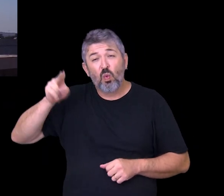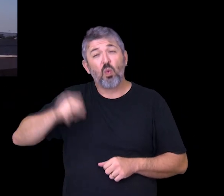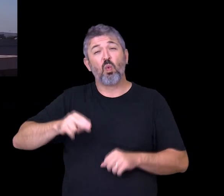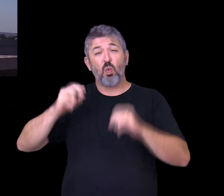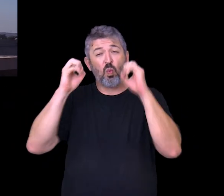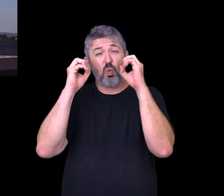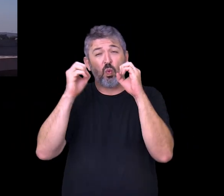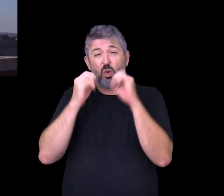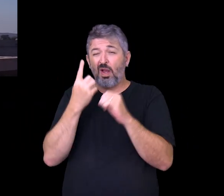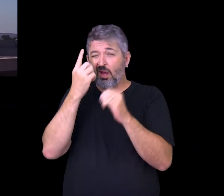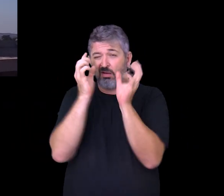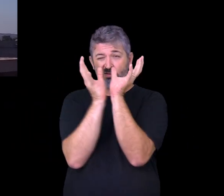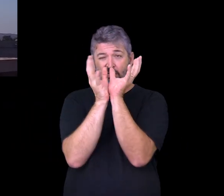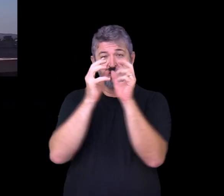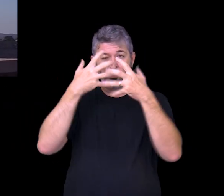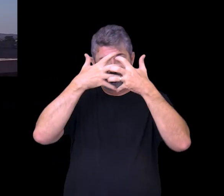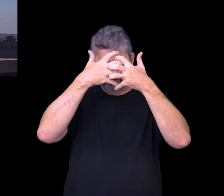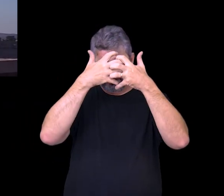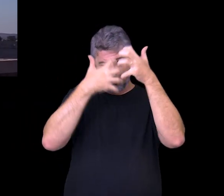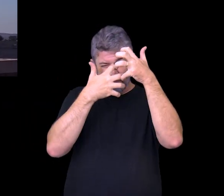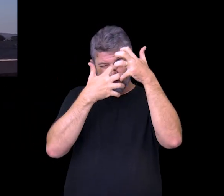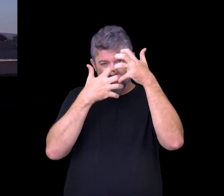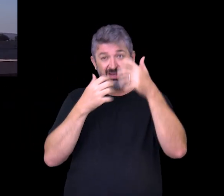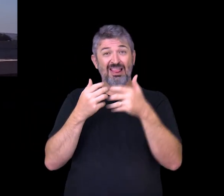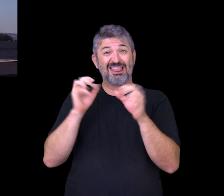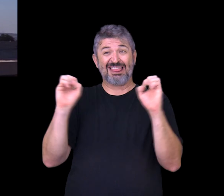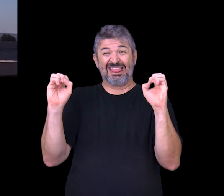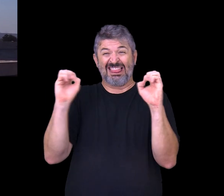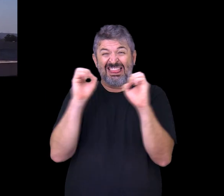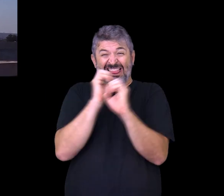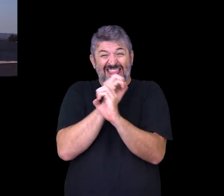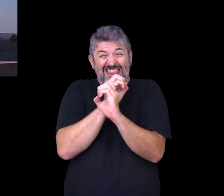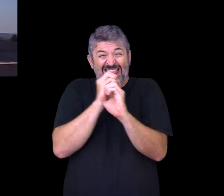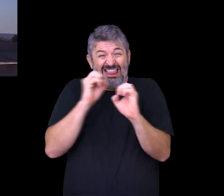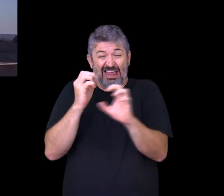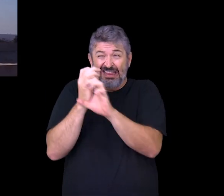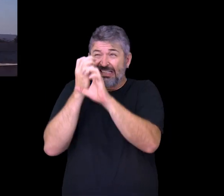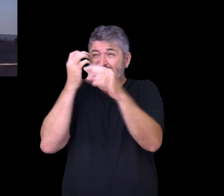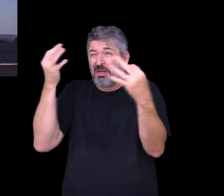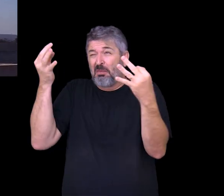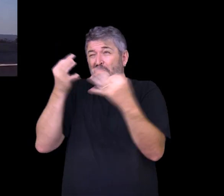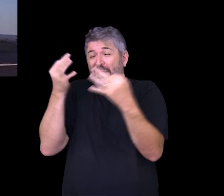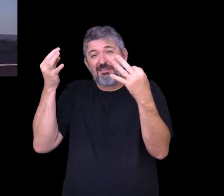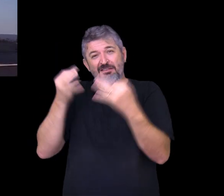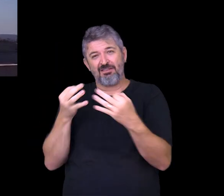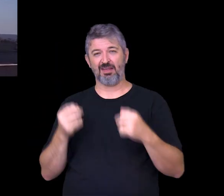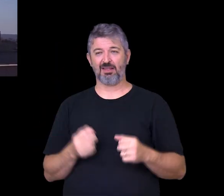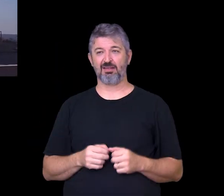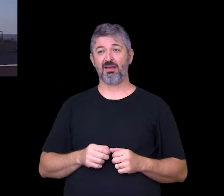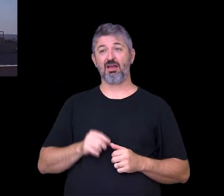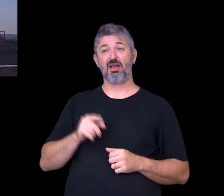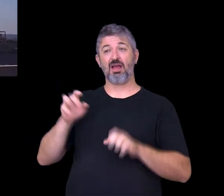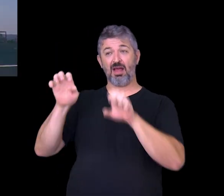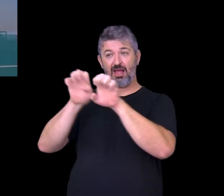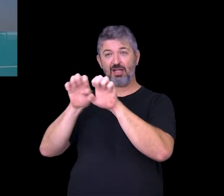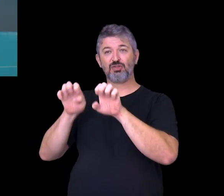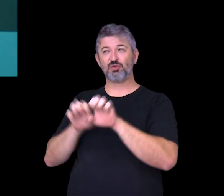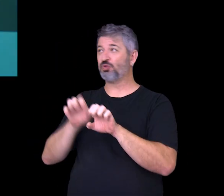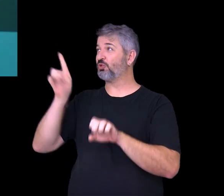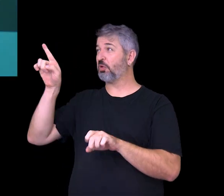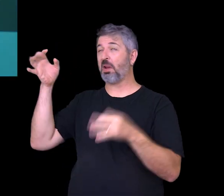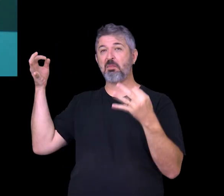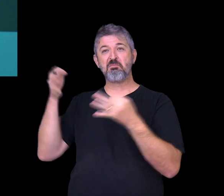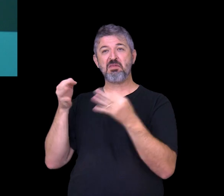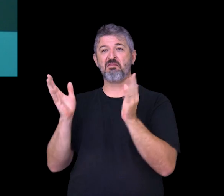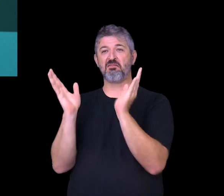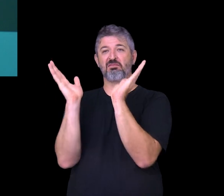fissura, um trabalho, nada que tivesse que nos preocupar. Essa estrutura, ela funciona perfeitamente há